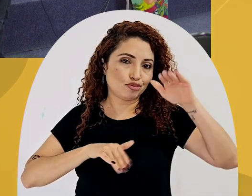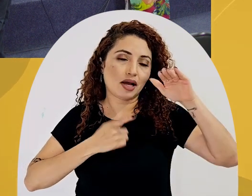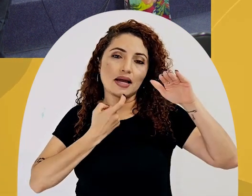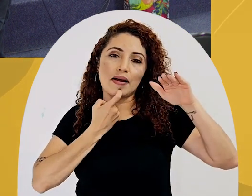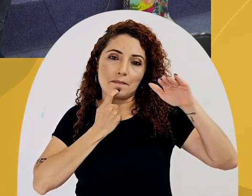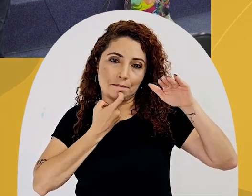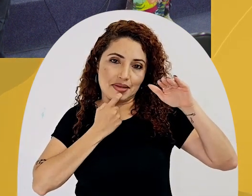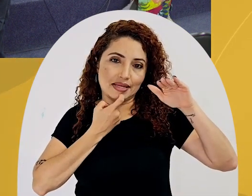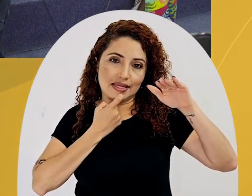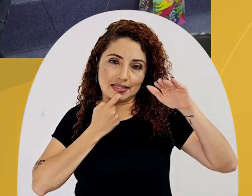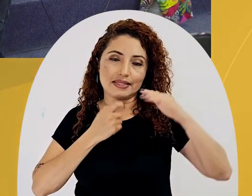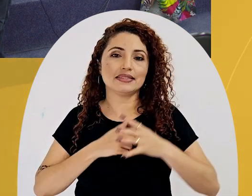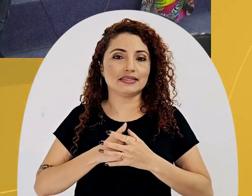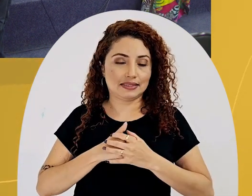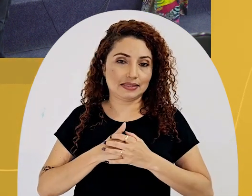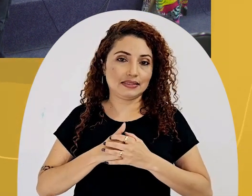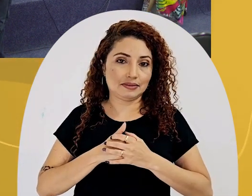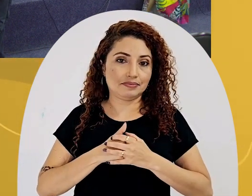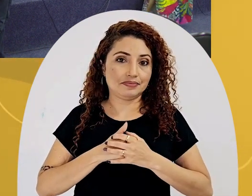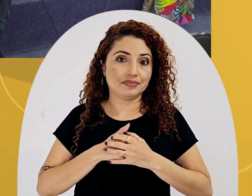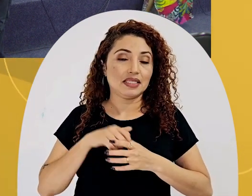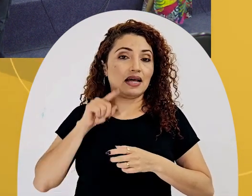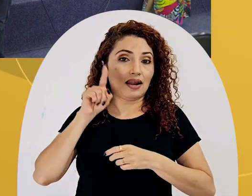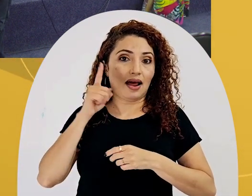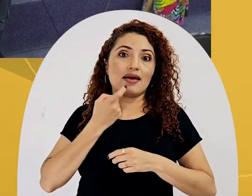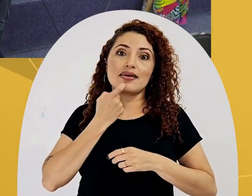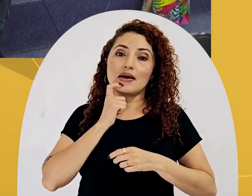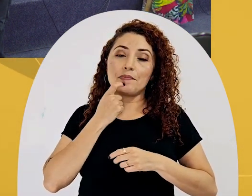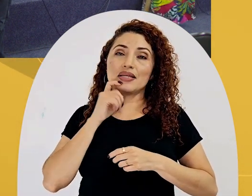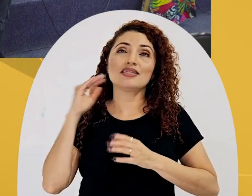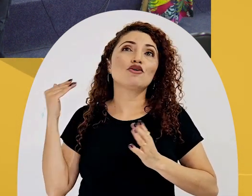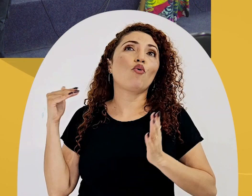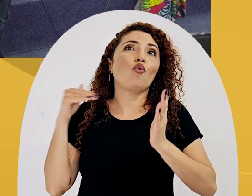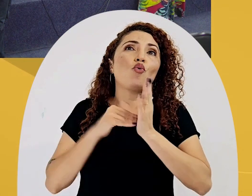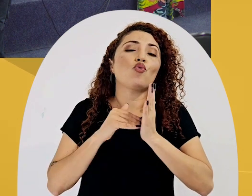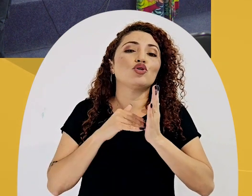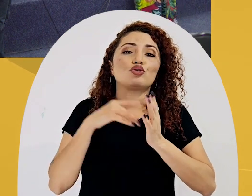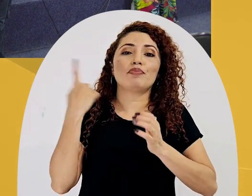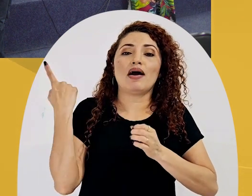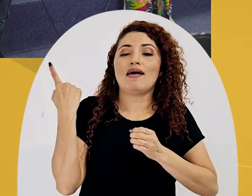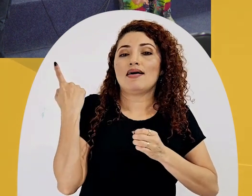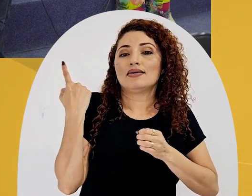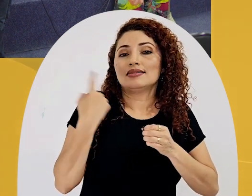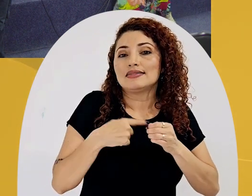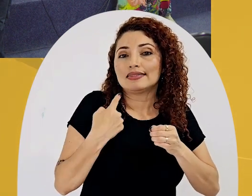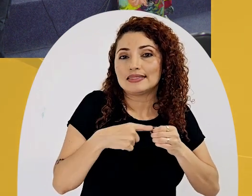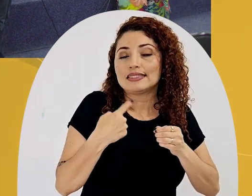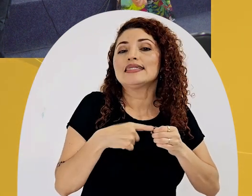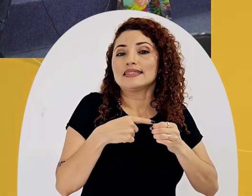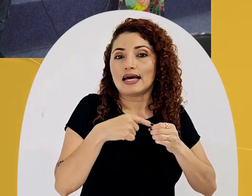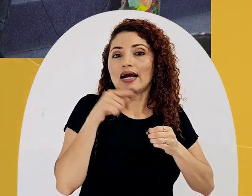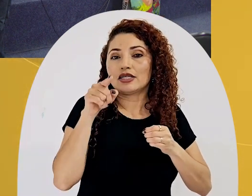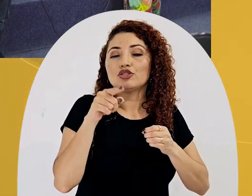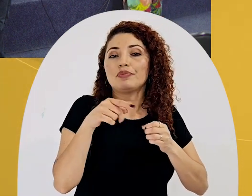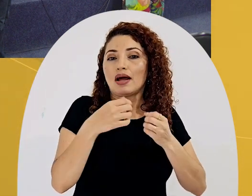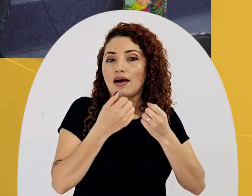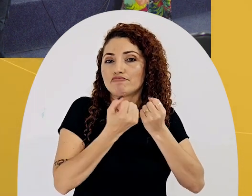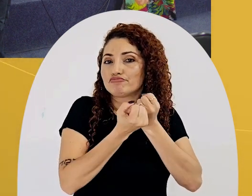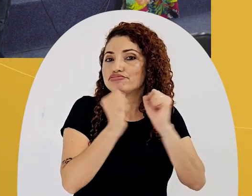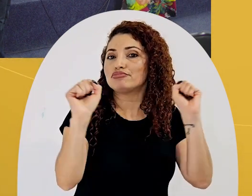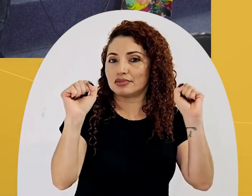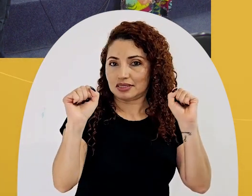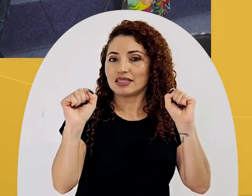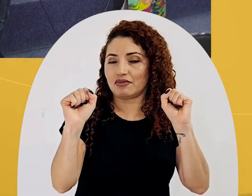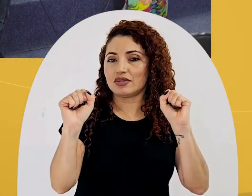última cidade do mundo a abolir o processo de pessoas escravizadas. Então, eu digo que eu sou lida como uma mulher, mas uma mulher nem tão bonita assim. A